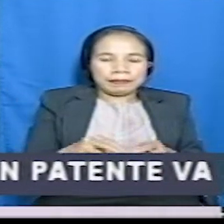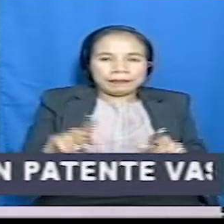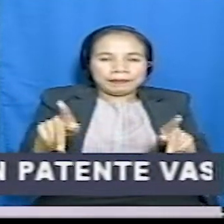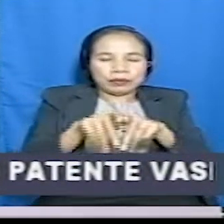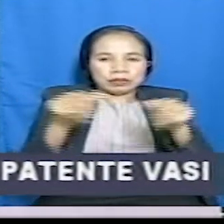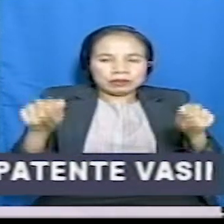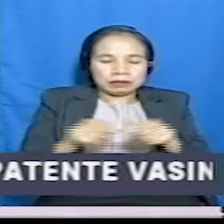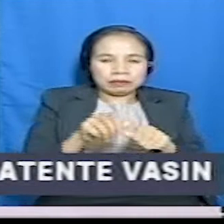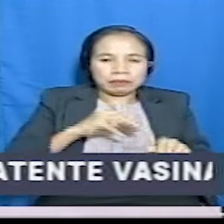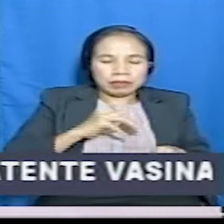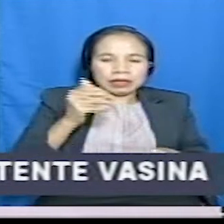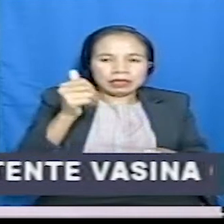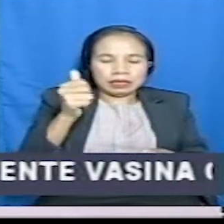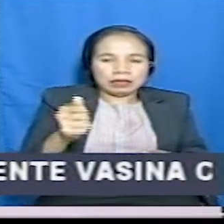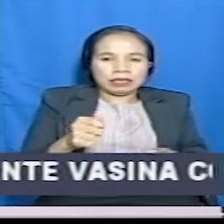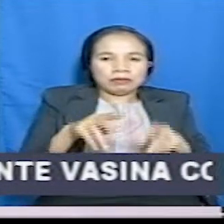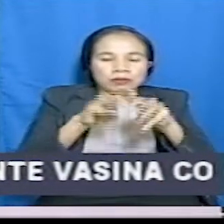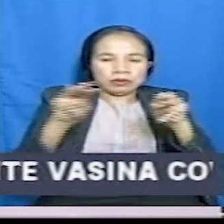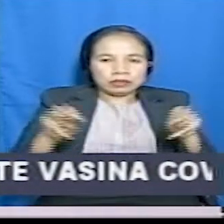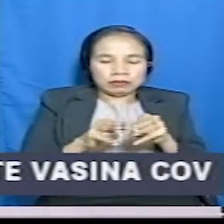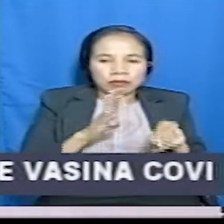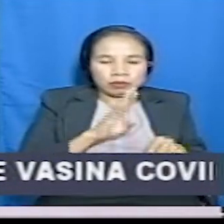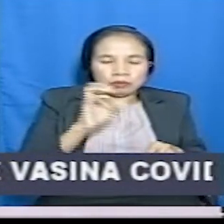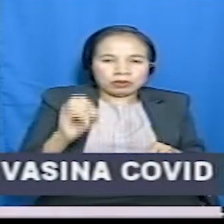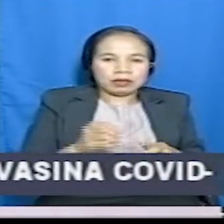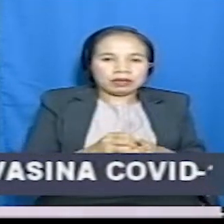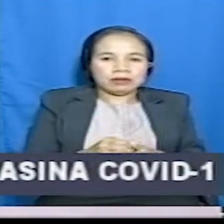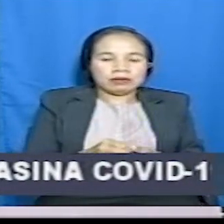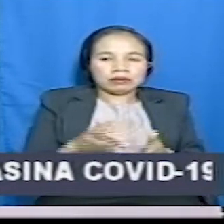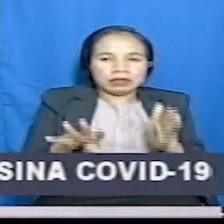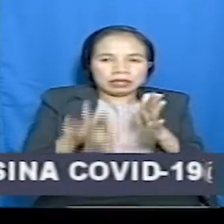reta nona ihan Cesta Básica, hosi companhia local Rivaldio.